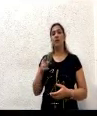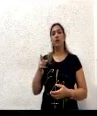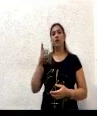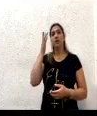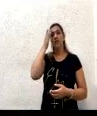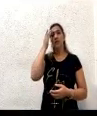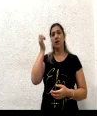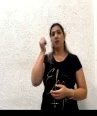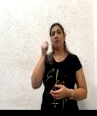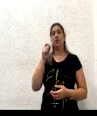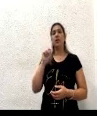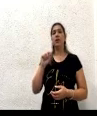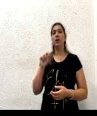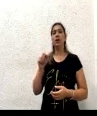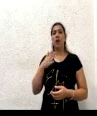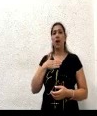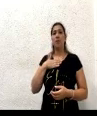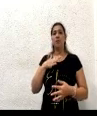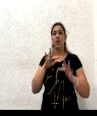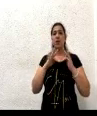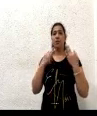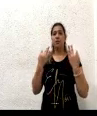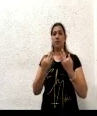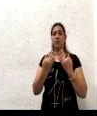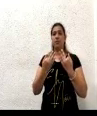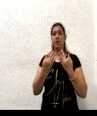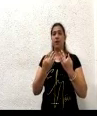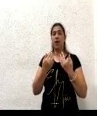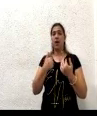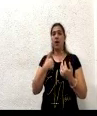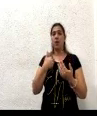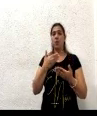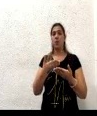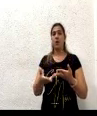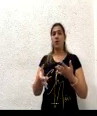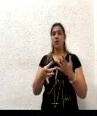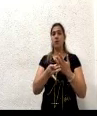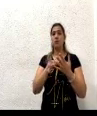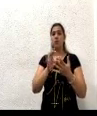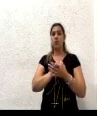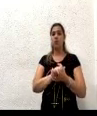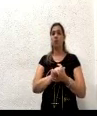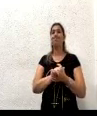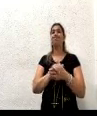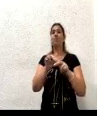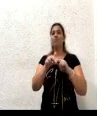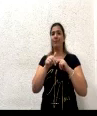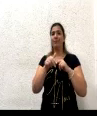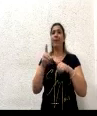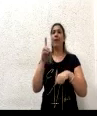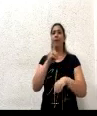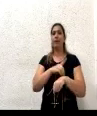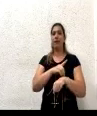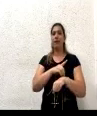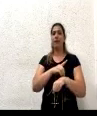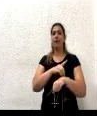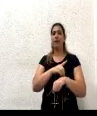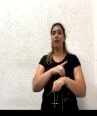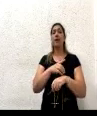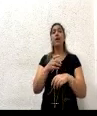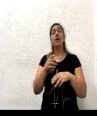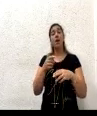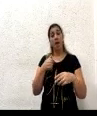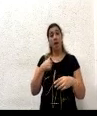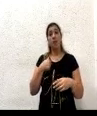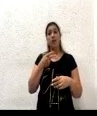Vocês sabem, né, que na minha família... Eu perdi minha esposa com dengue. Inclusive, eu quero fazer um apelo